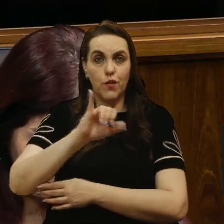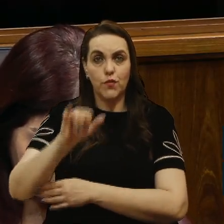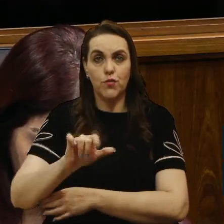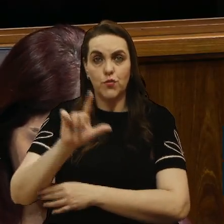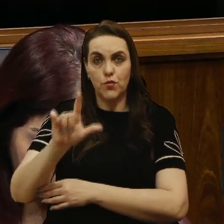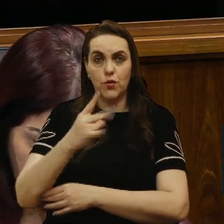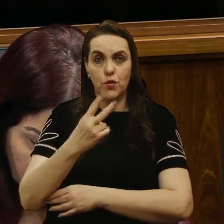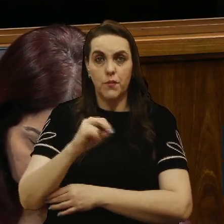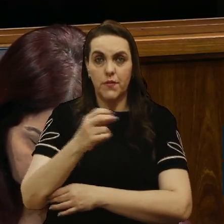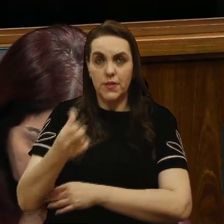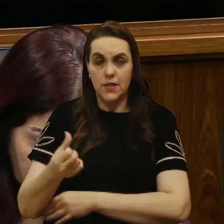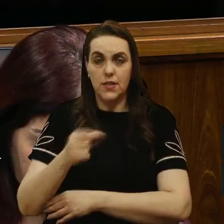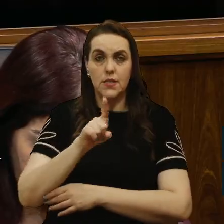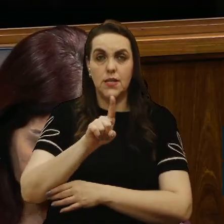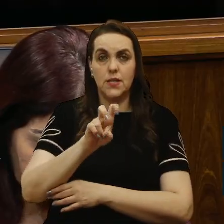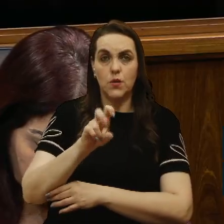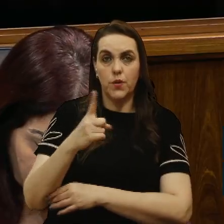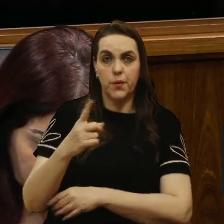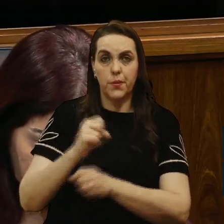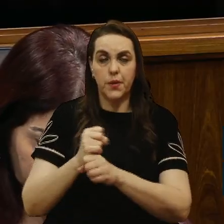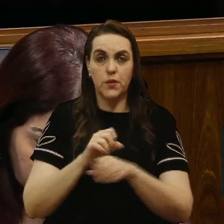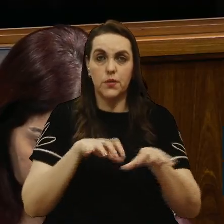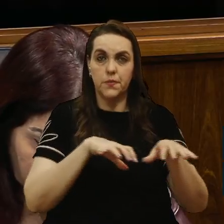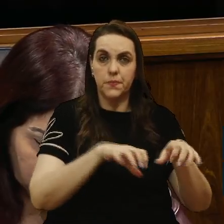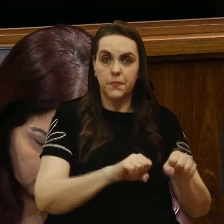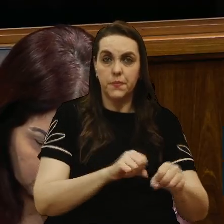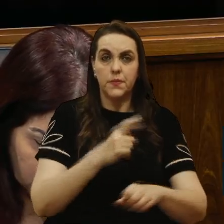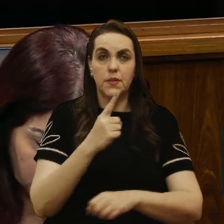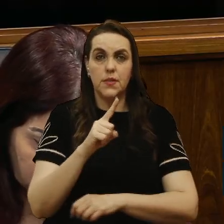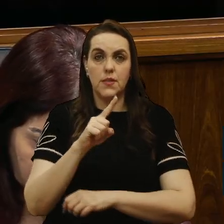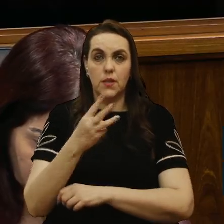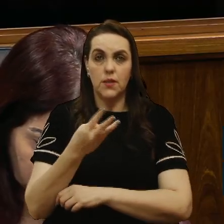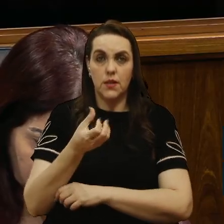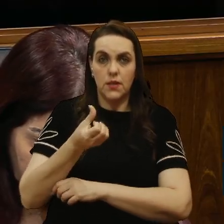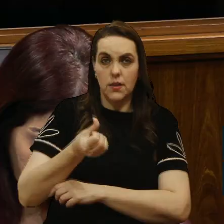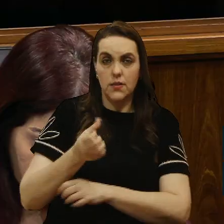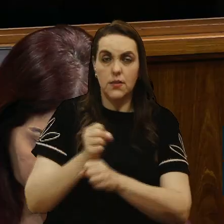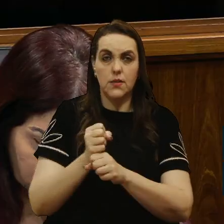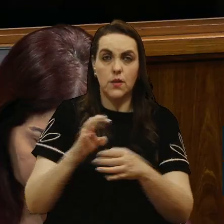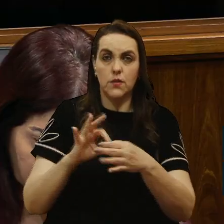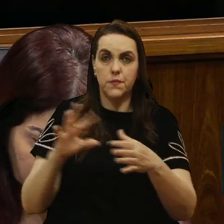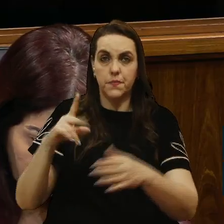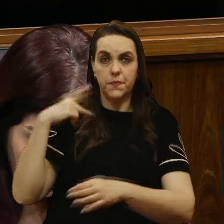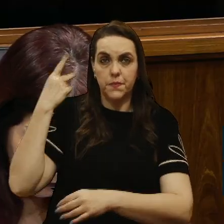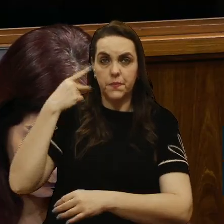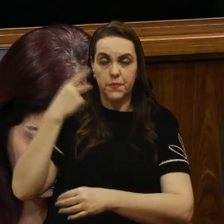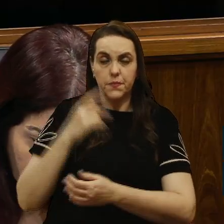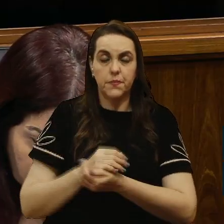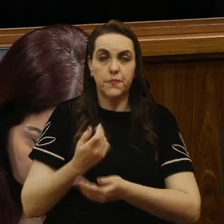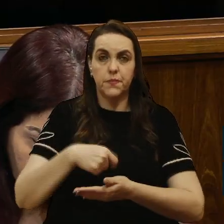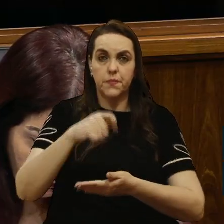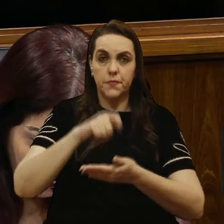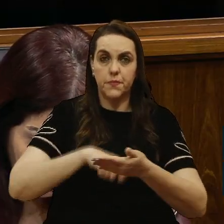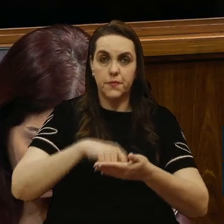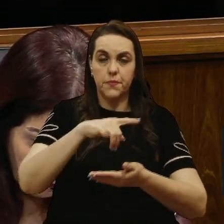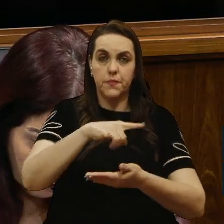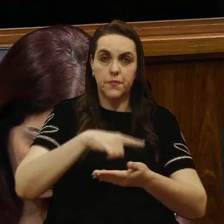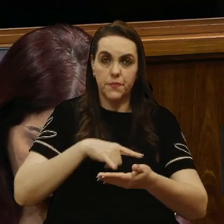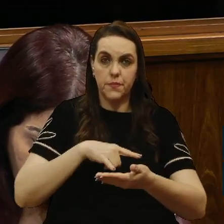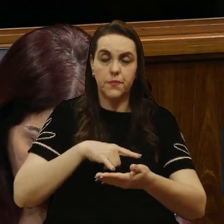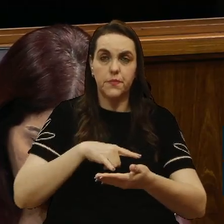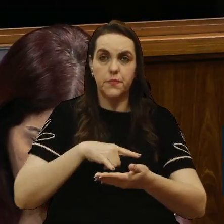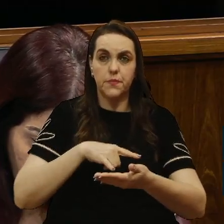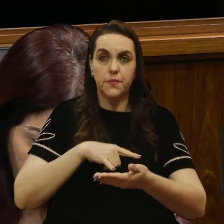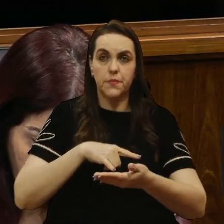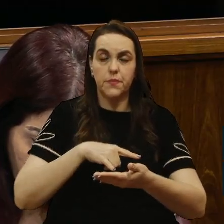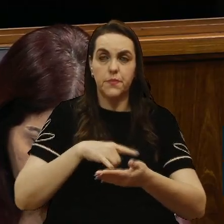de 2026, 151 anos da colonização, 136 anos da emancipação política.